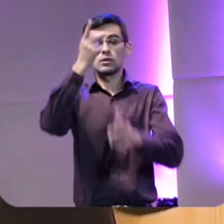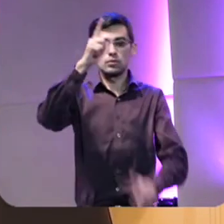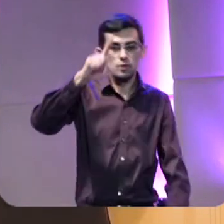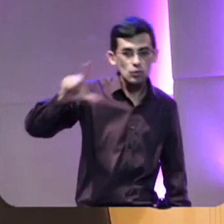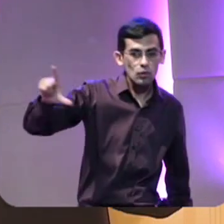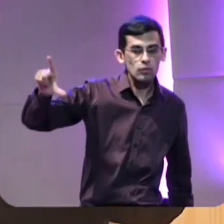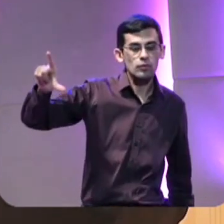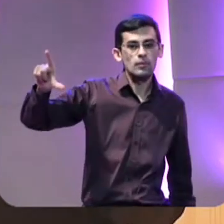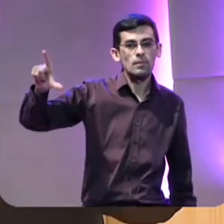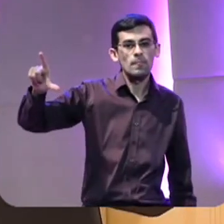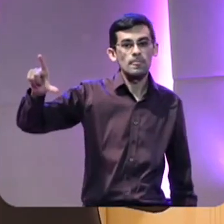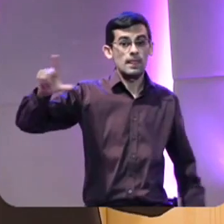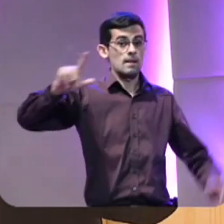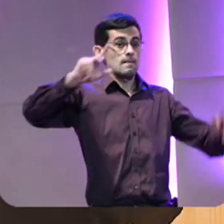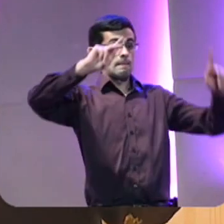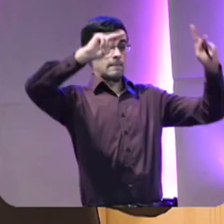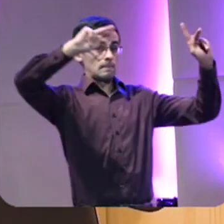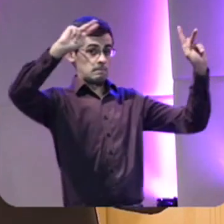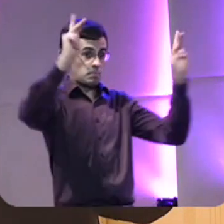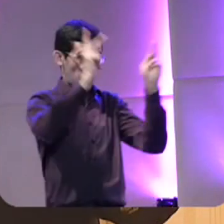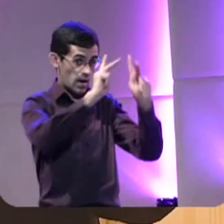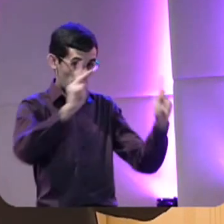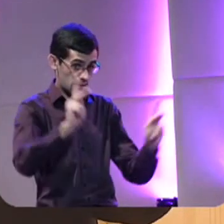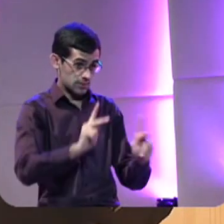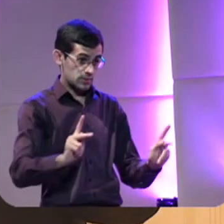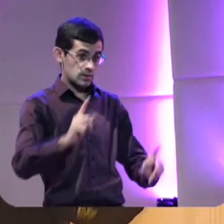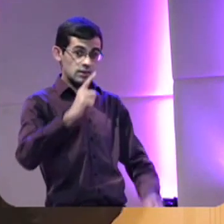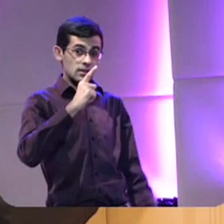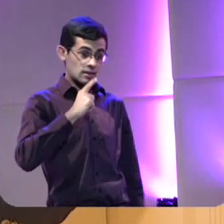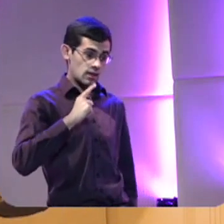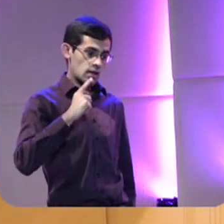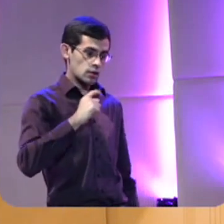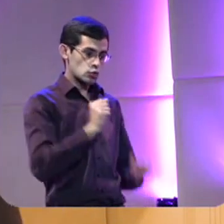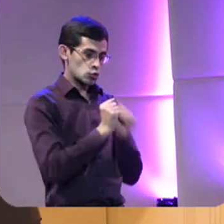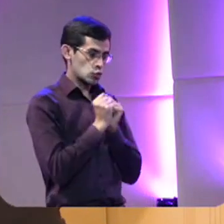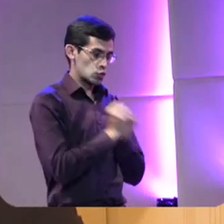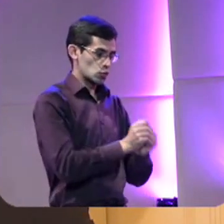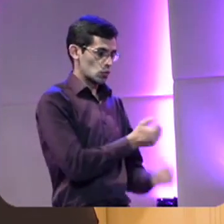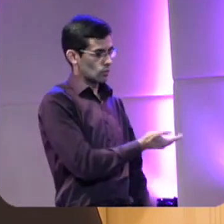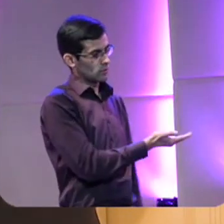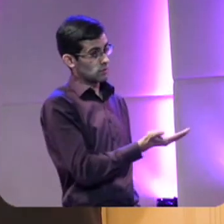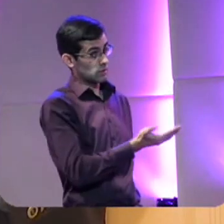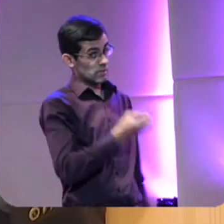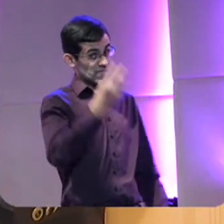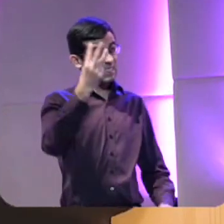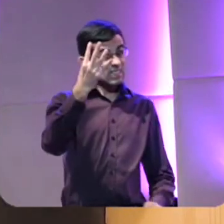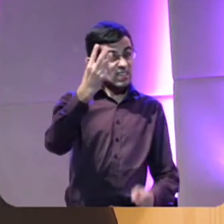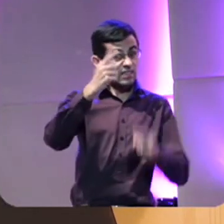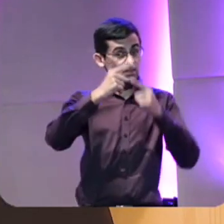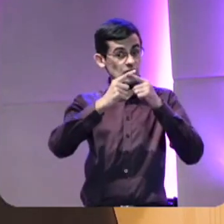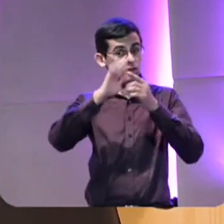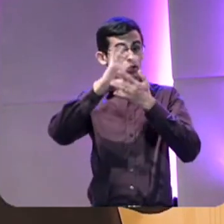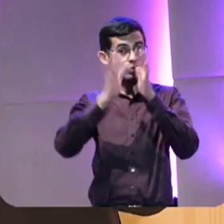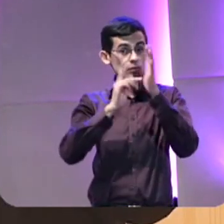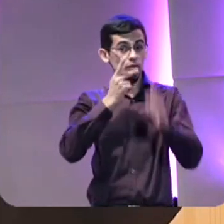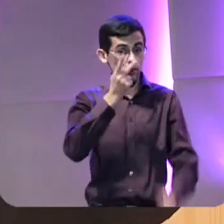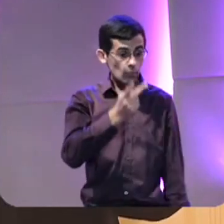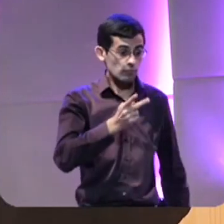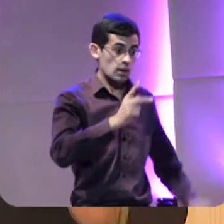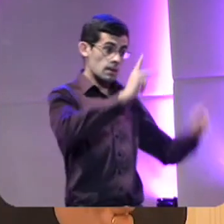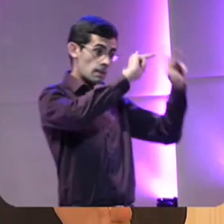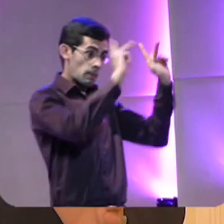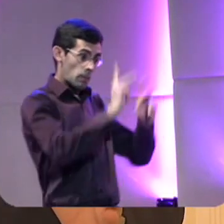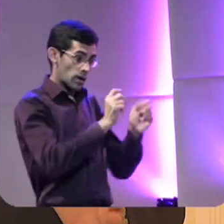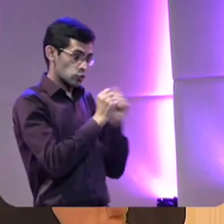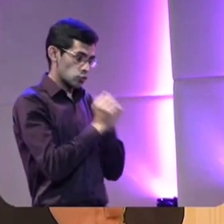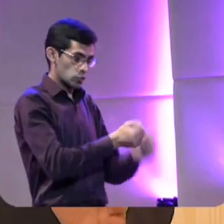novo, que a paz esteja com vocês. Terceira vez que ele fala isso, que a paz